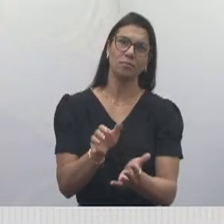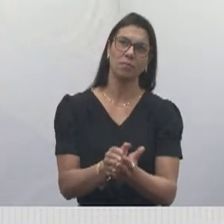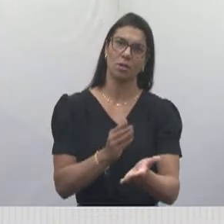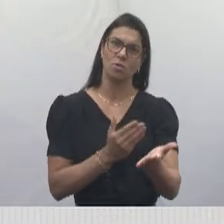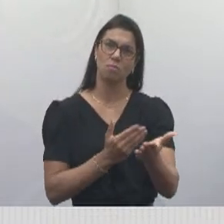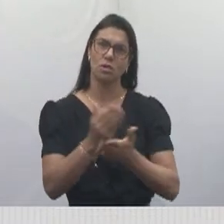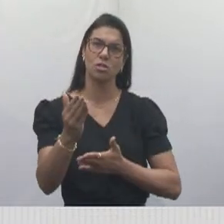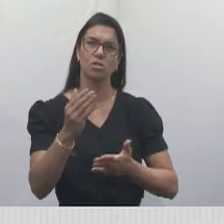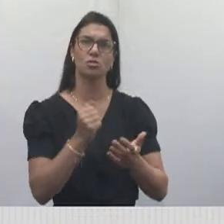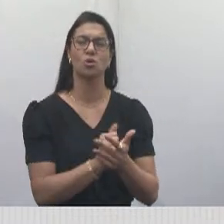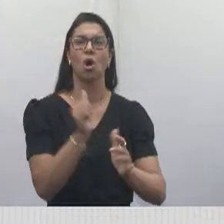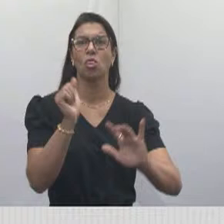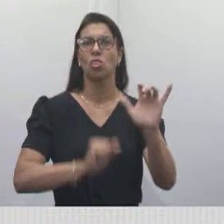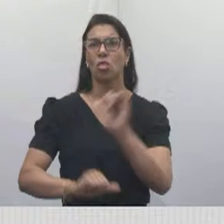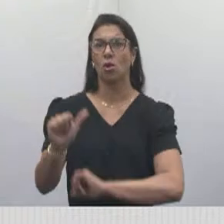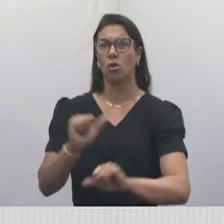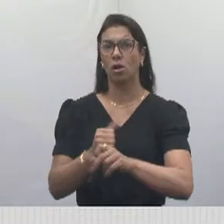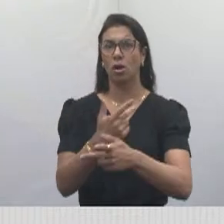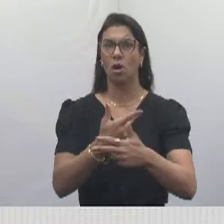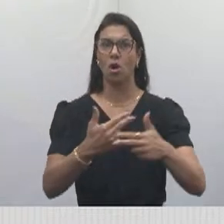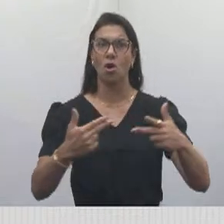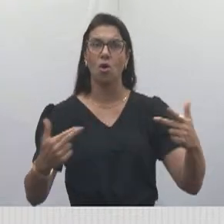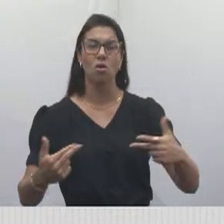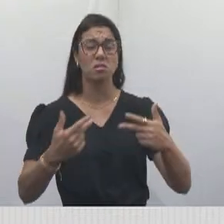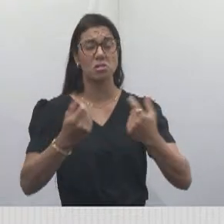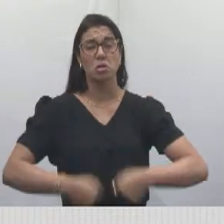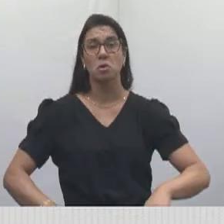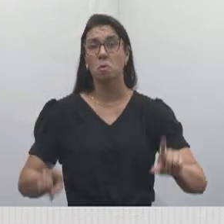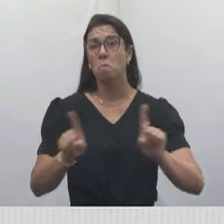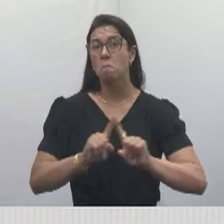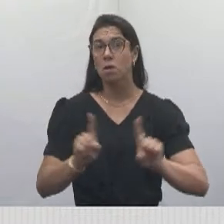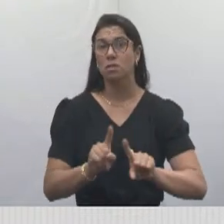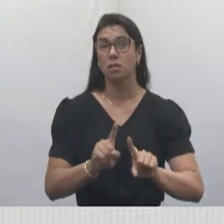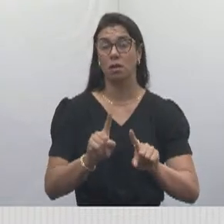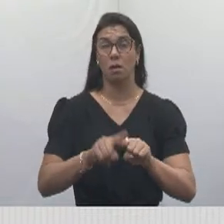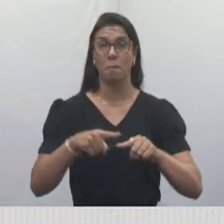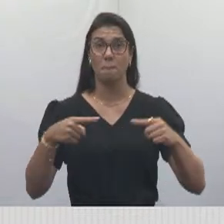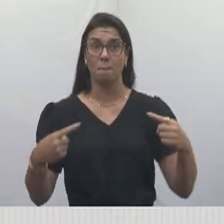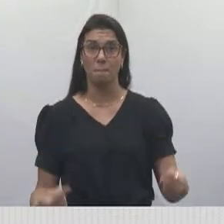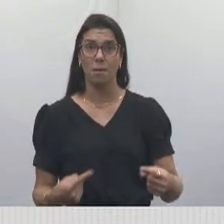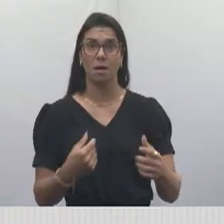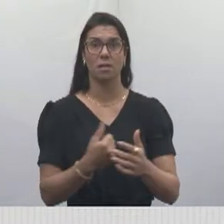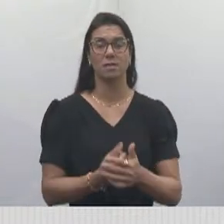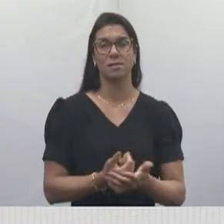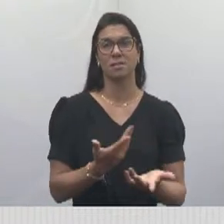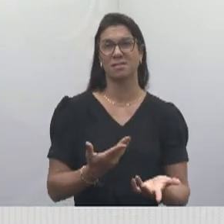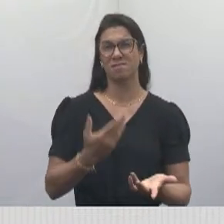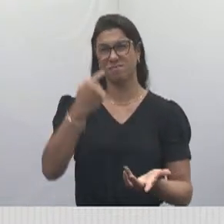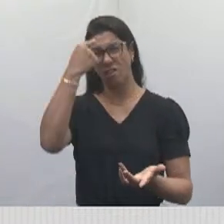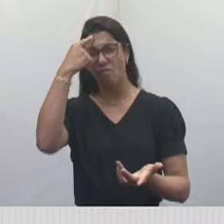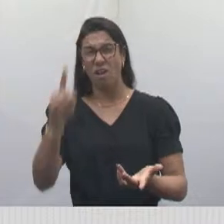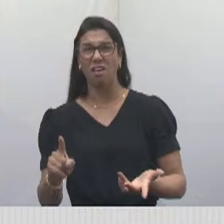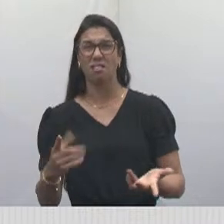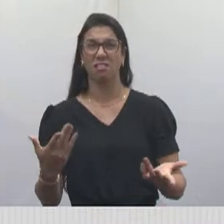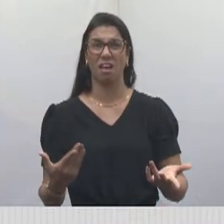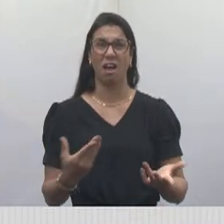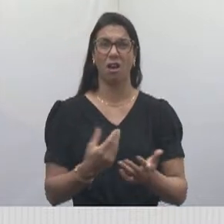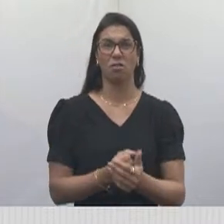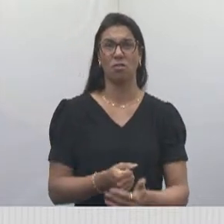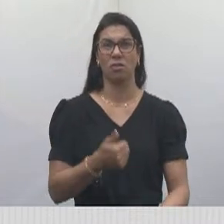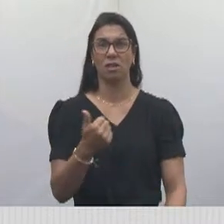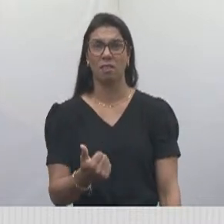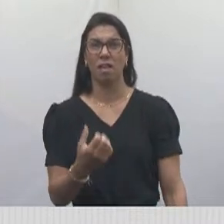pintura, manutenção geral, mesmo desnecessário. Alguns municípios inventaram o 14º salário. Tudo isso talvez tenha a